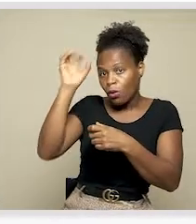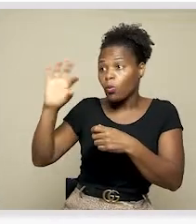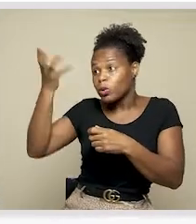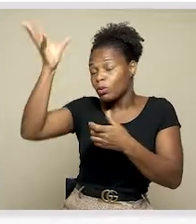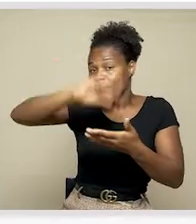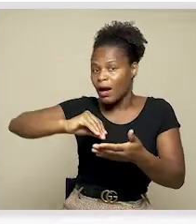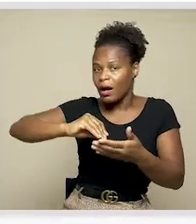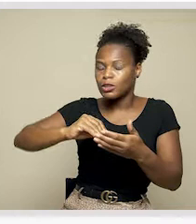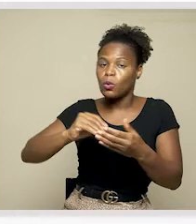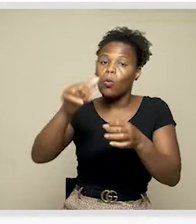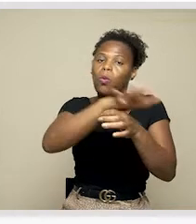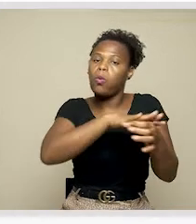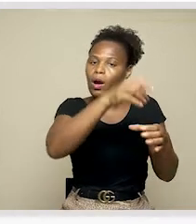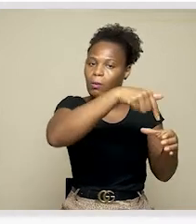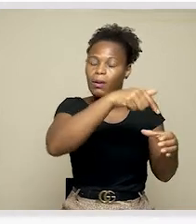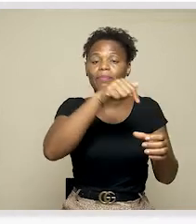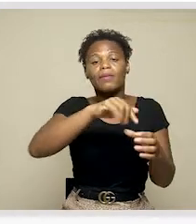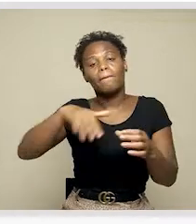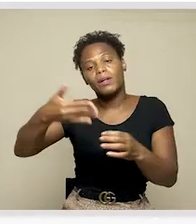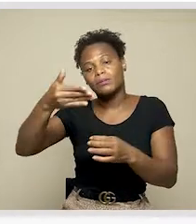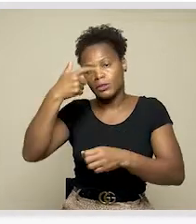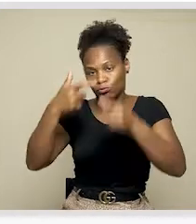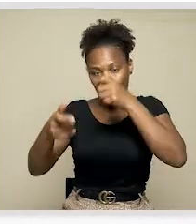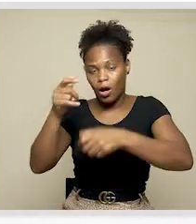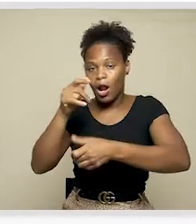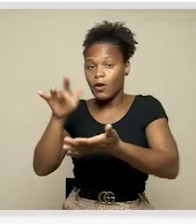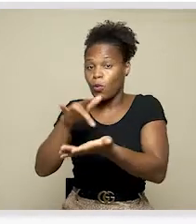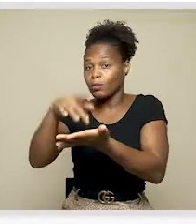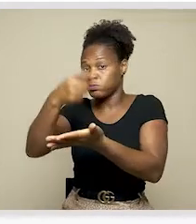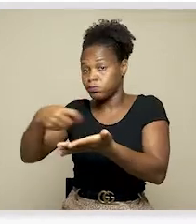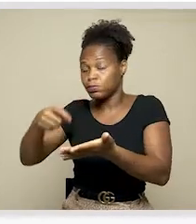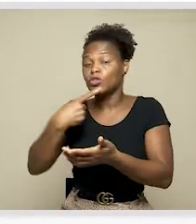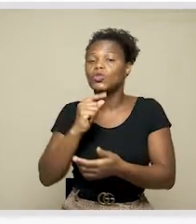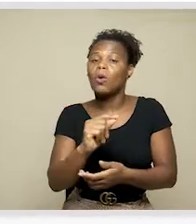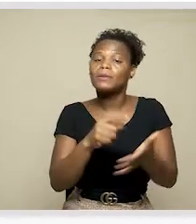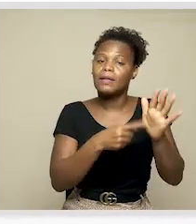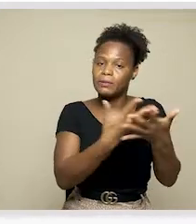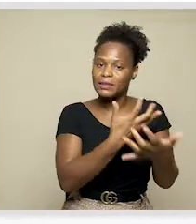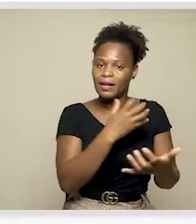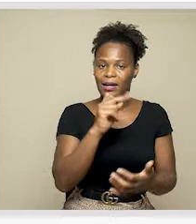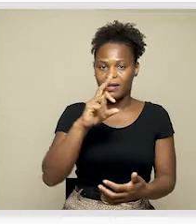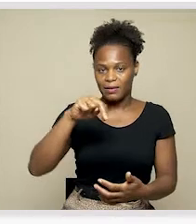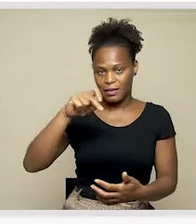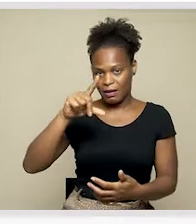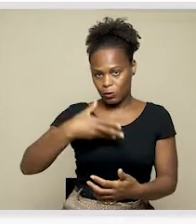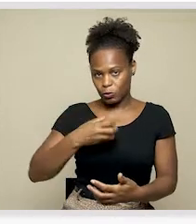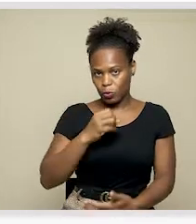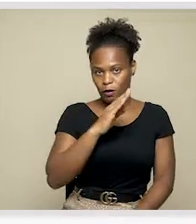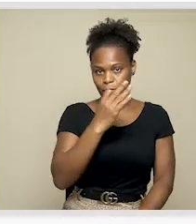por isso uma literatura contestatária. Entre os principais autores, nós destacamos nomes como Arnaldo